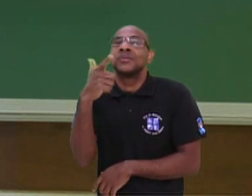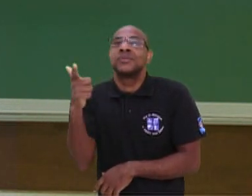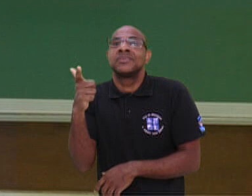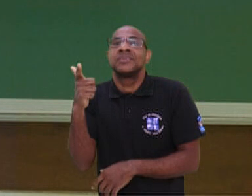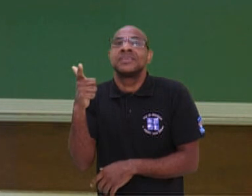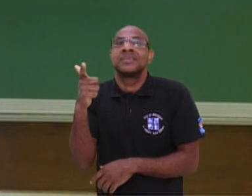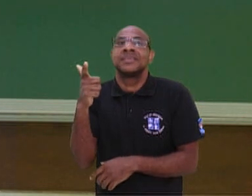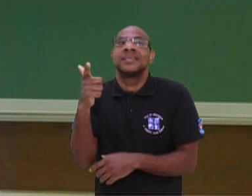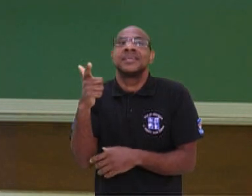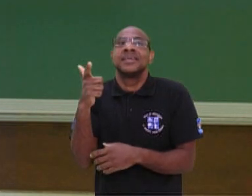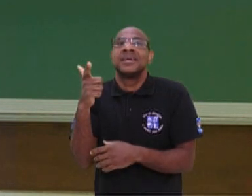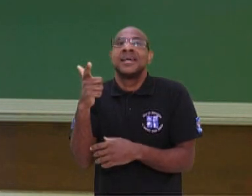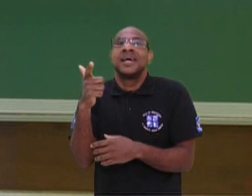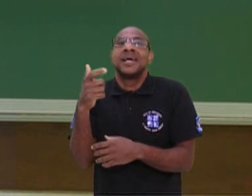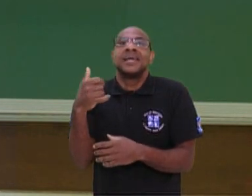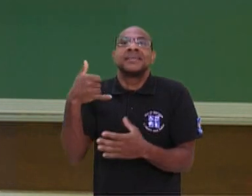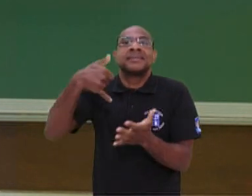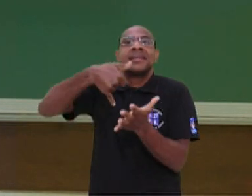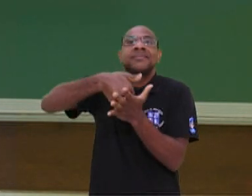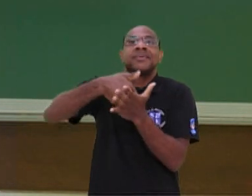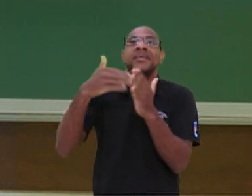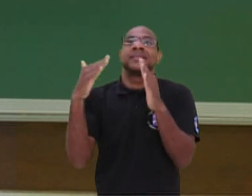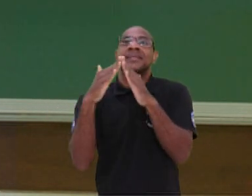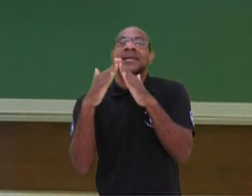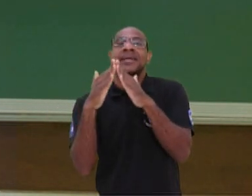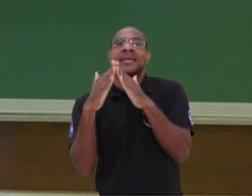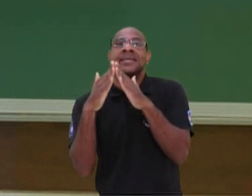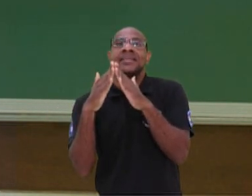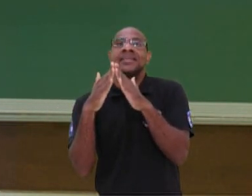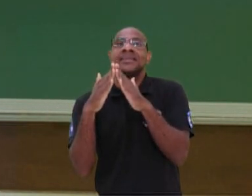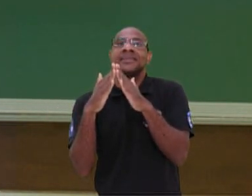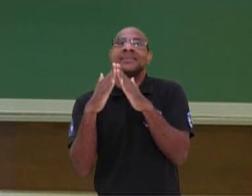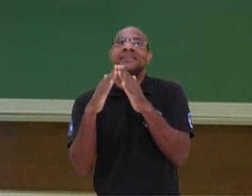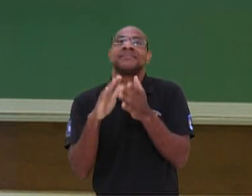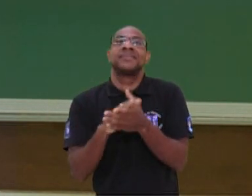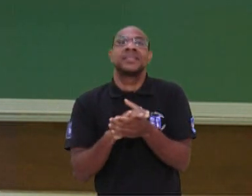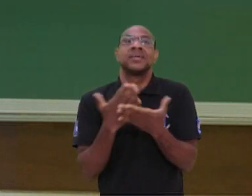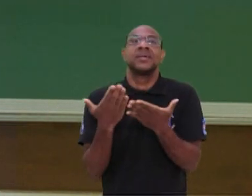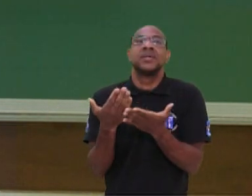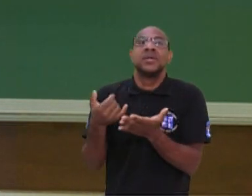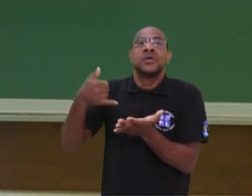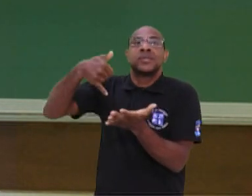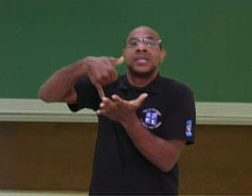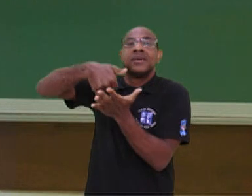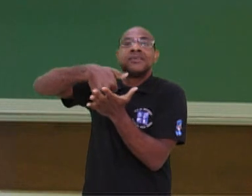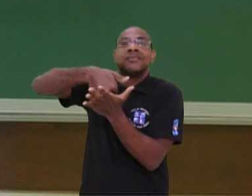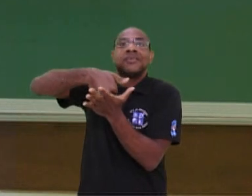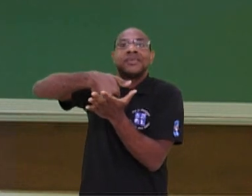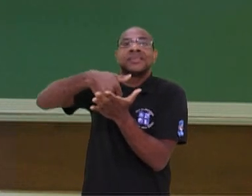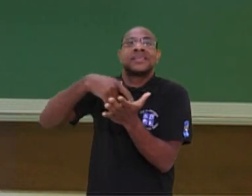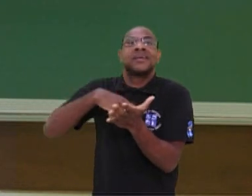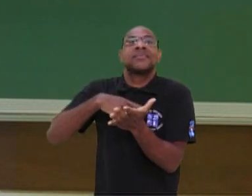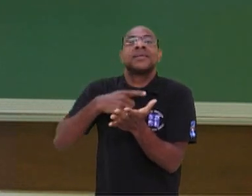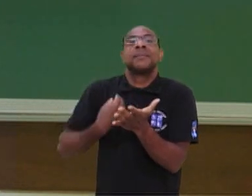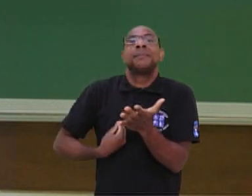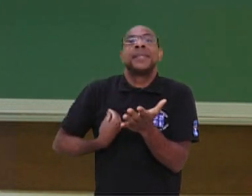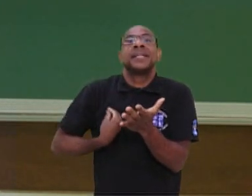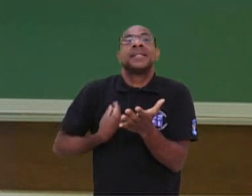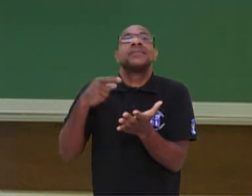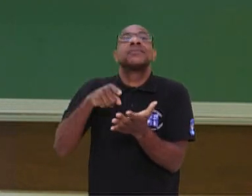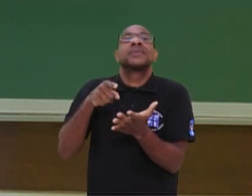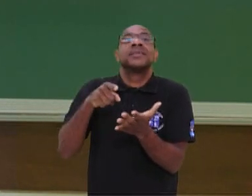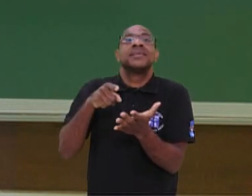telefone. O telefone fixo convencional estava presente em 28,4% dos domicílios. Eu posso